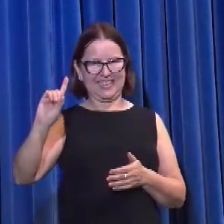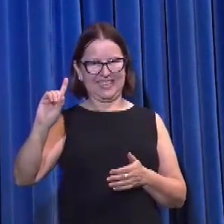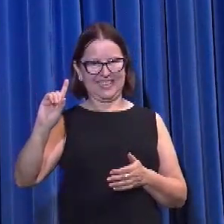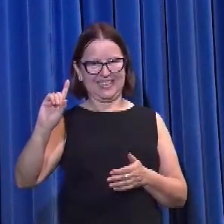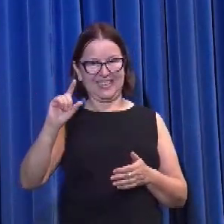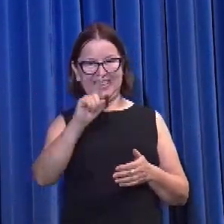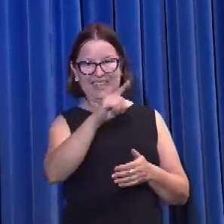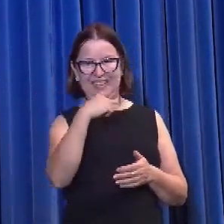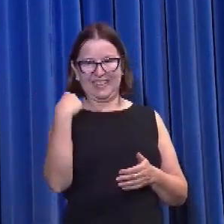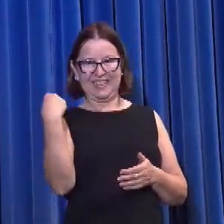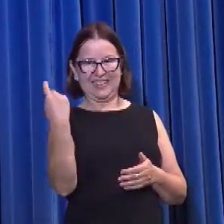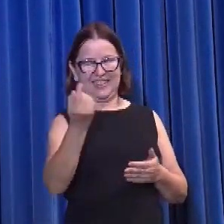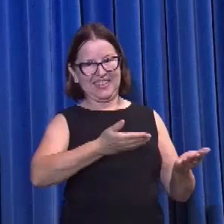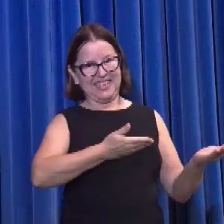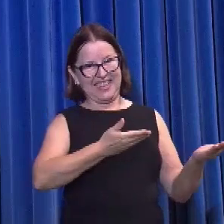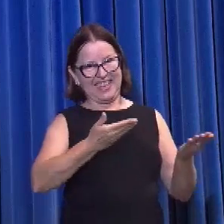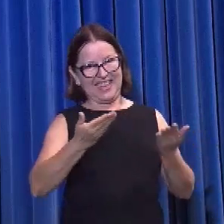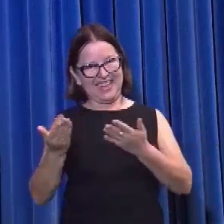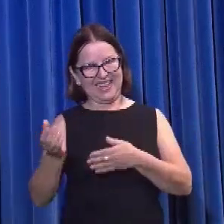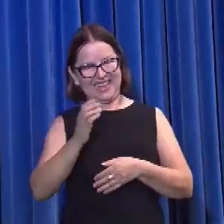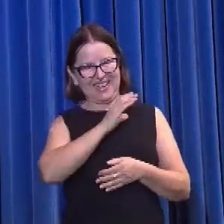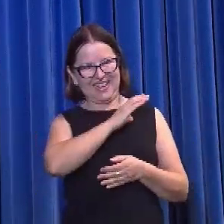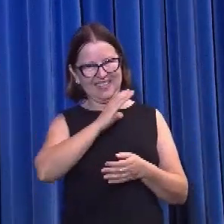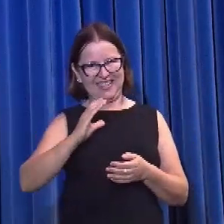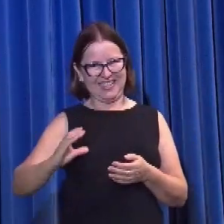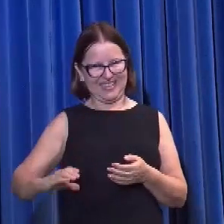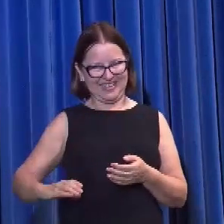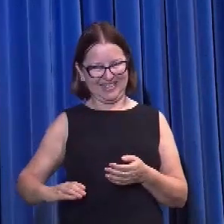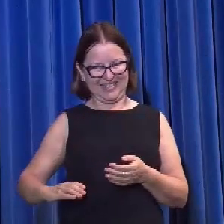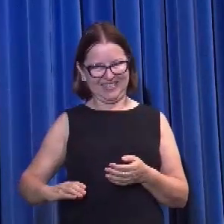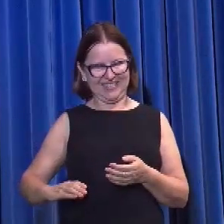nos leva a Cristo.